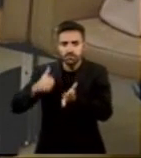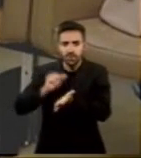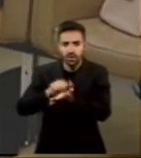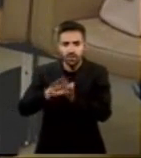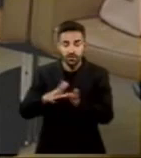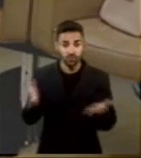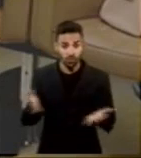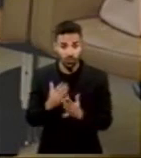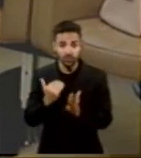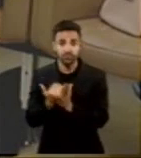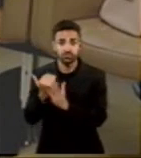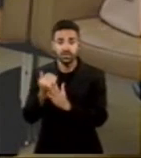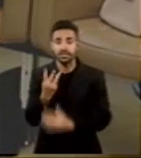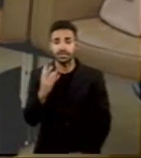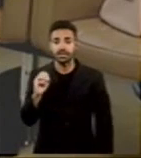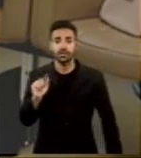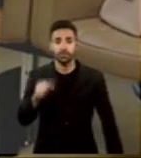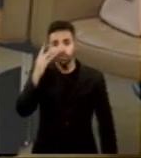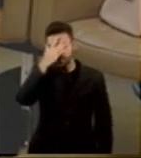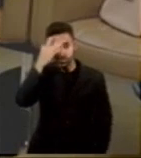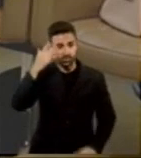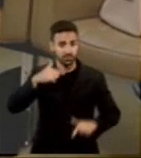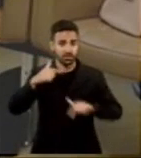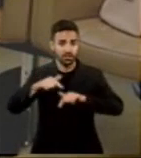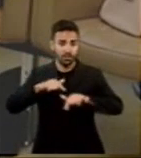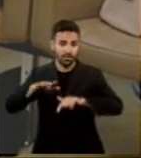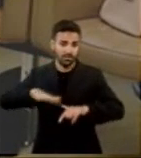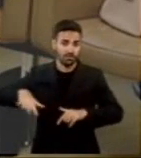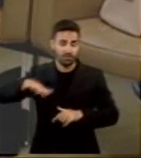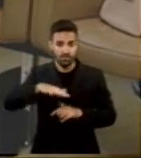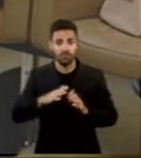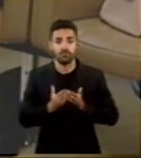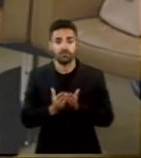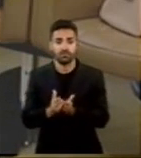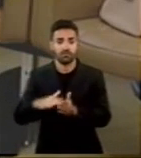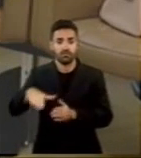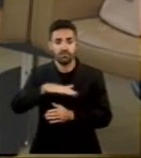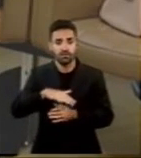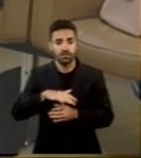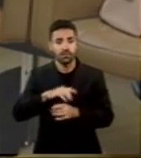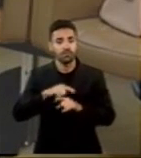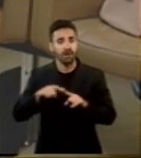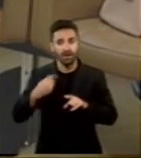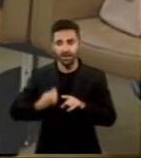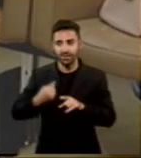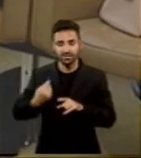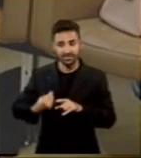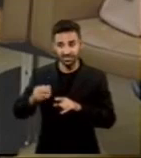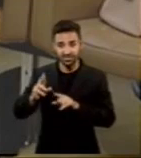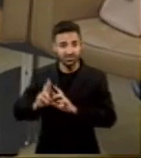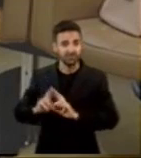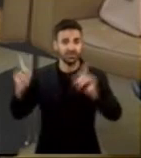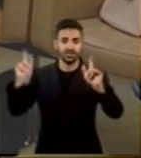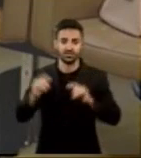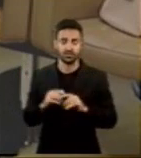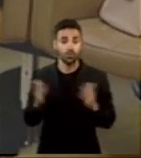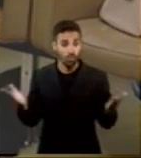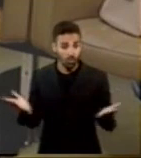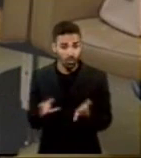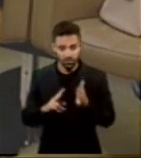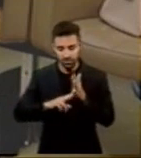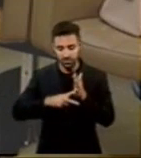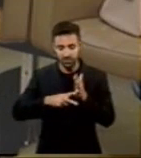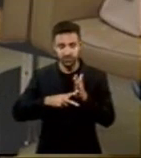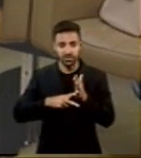cerca de 30 mil trabalhadores e em condições muito diferentes daquela época. Porque hoje os sindicatos